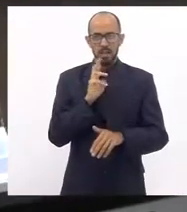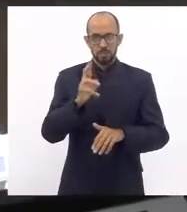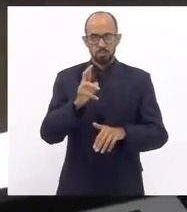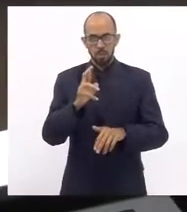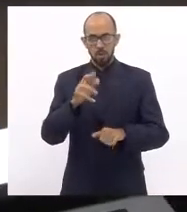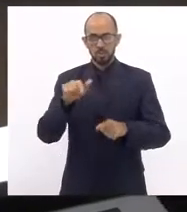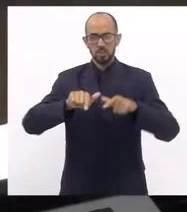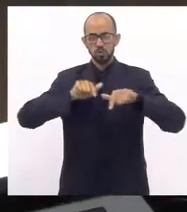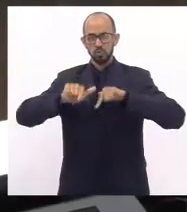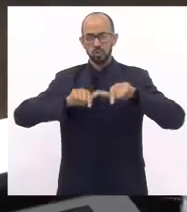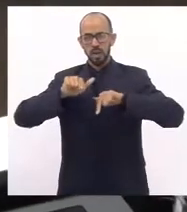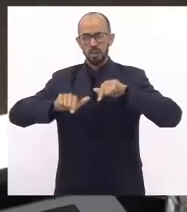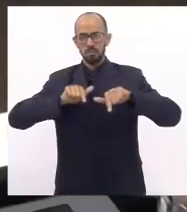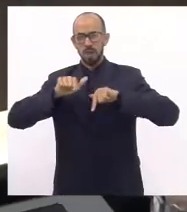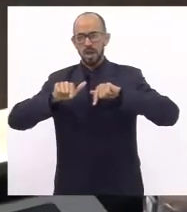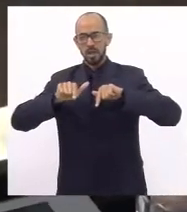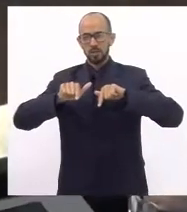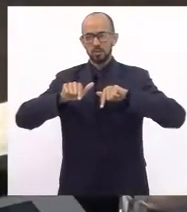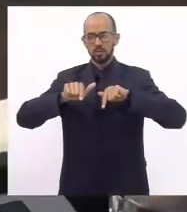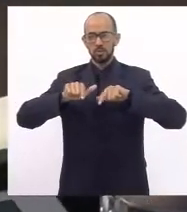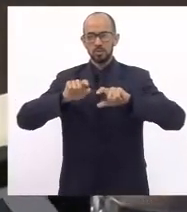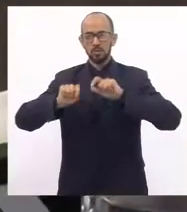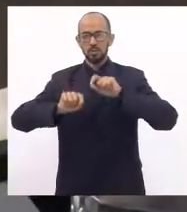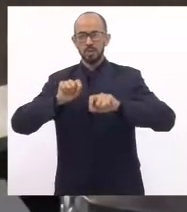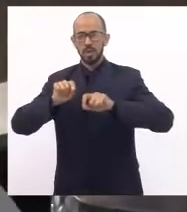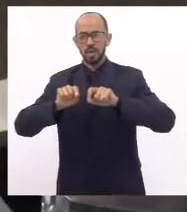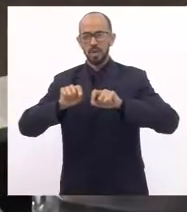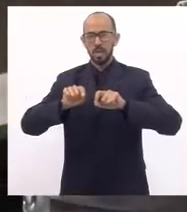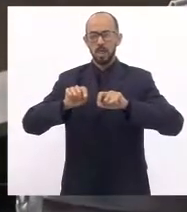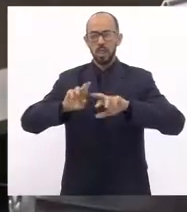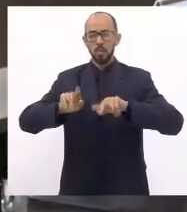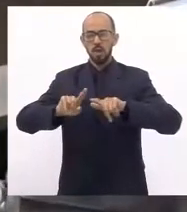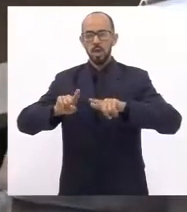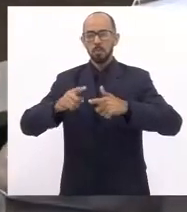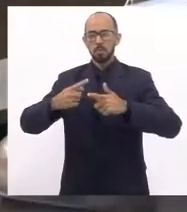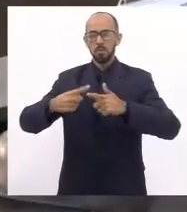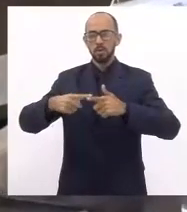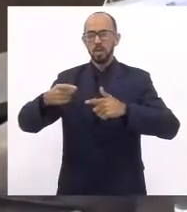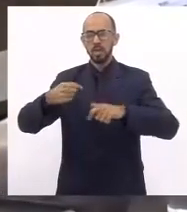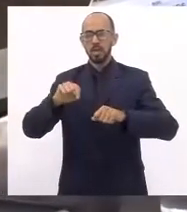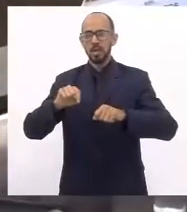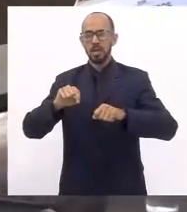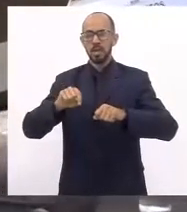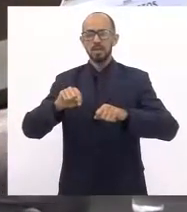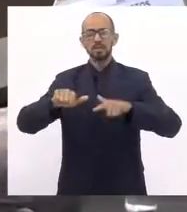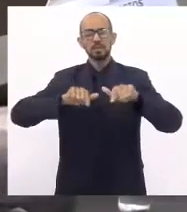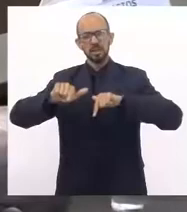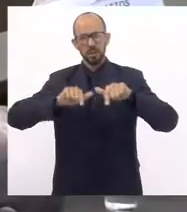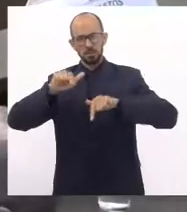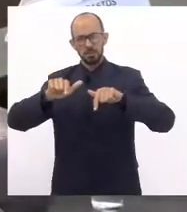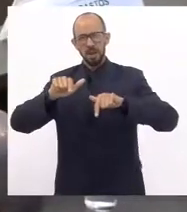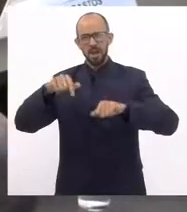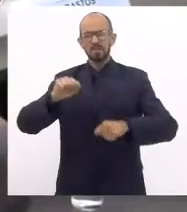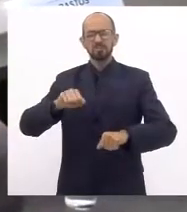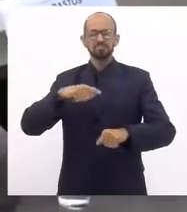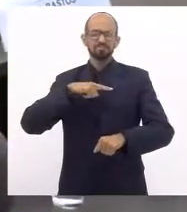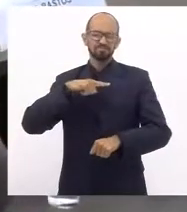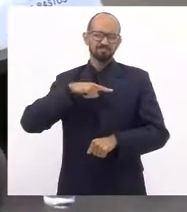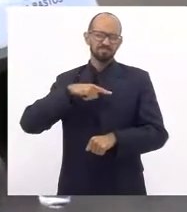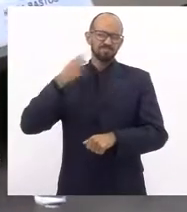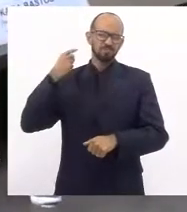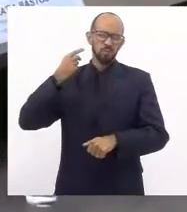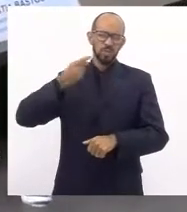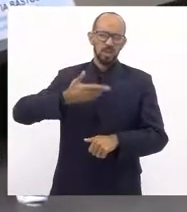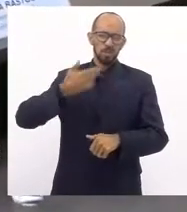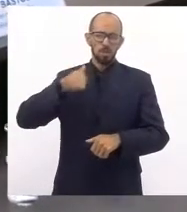trabalho que me alcançou, na verdade, porque esse trabalho, eu sei que tem muito mais de 30 anos. E eu